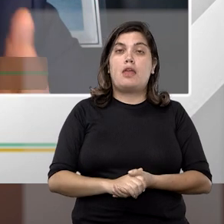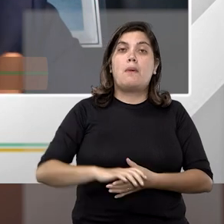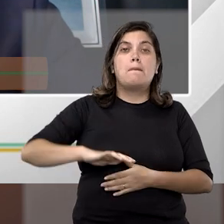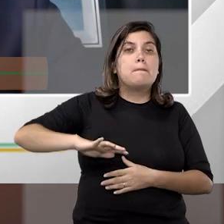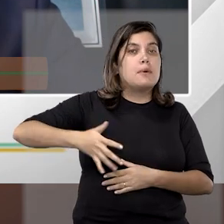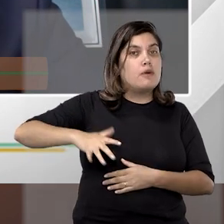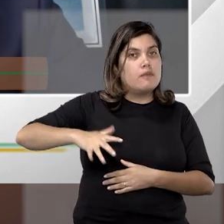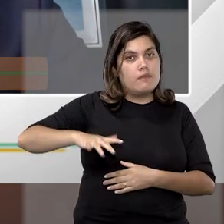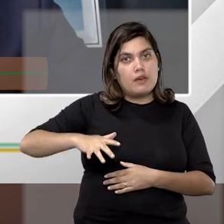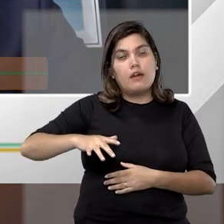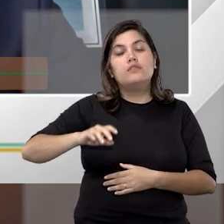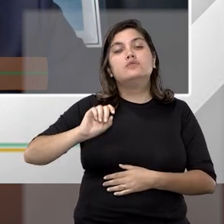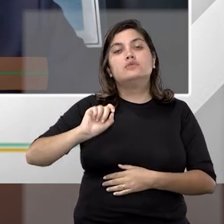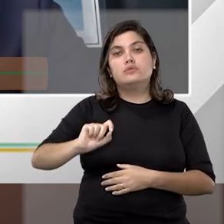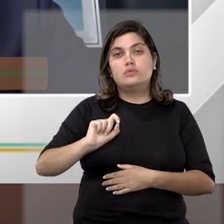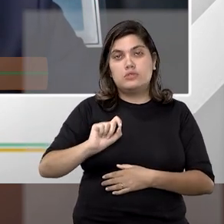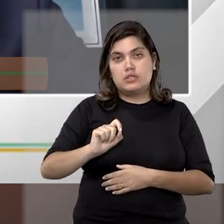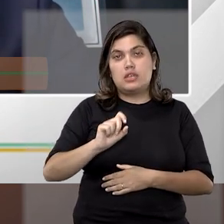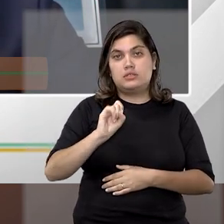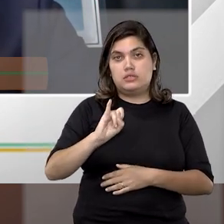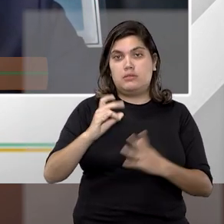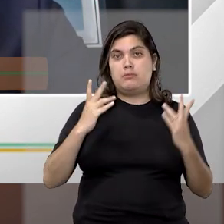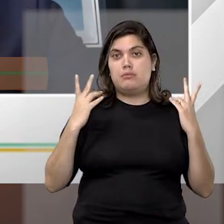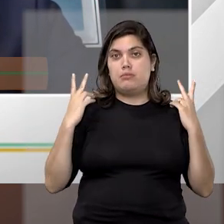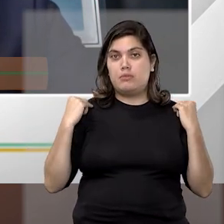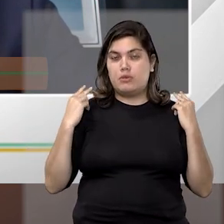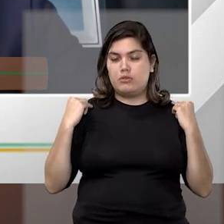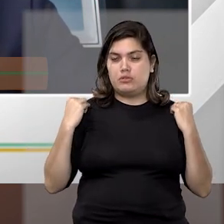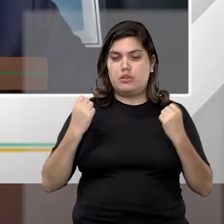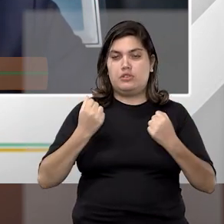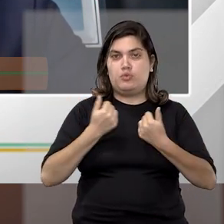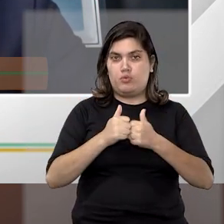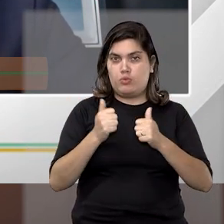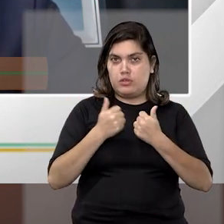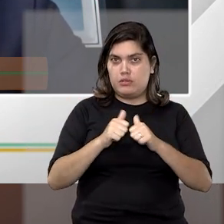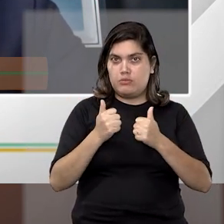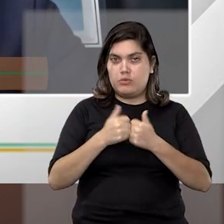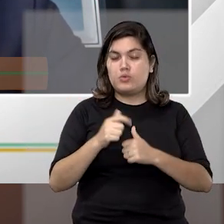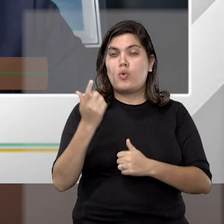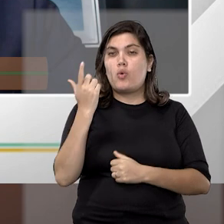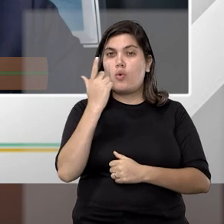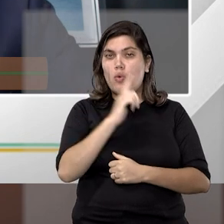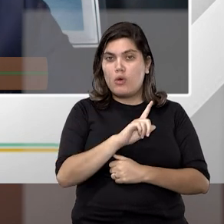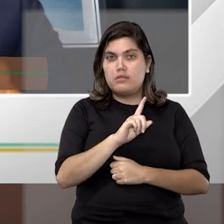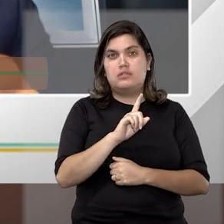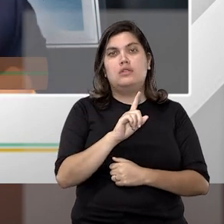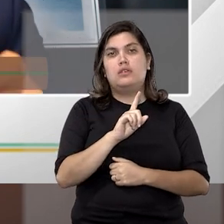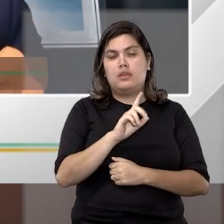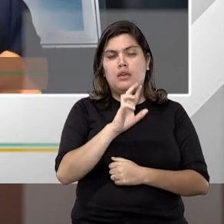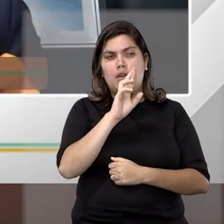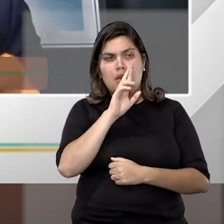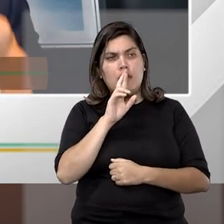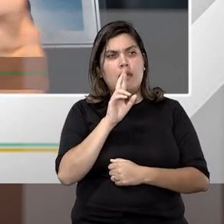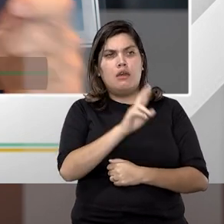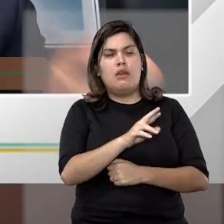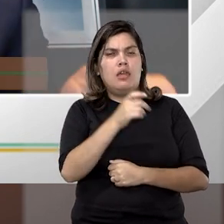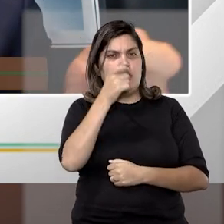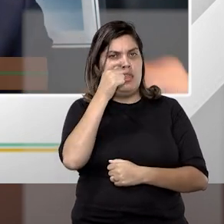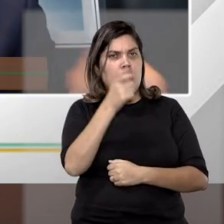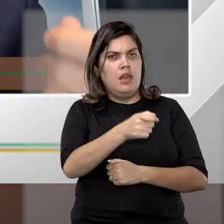e provavelmente se o motorista do coletivo conseguir